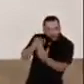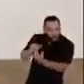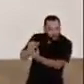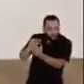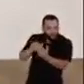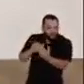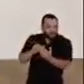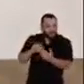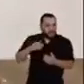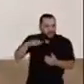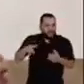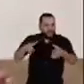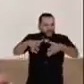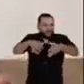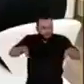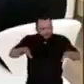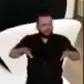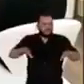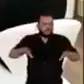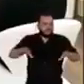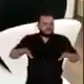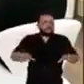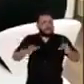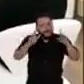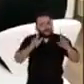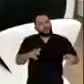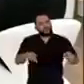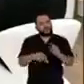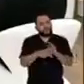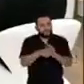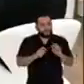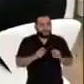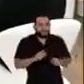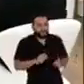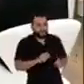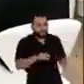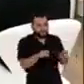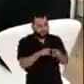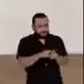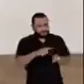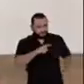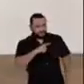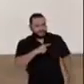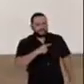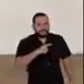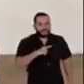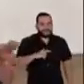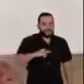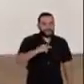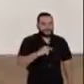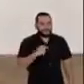acho que é uma posição mais platônica que a idéia de fazer uma política para eliminar toda política enquanto o de estoques um pouco mais